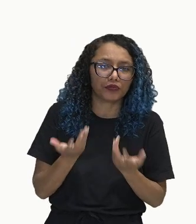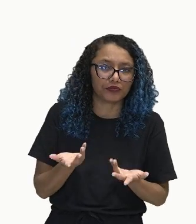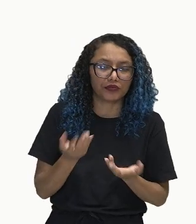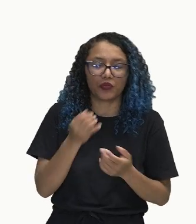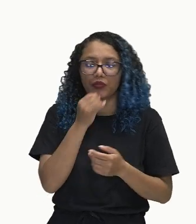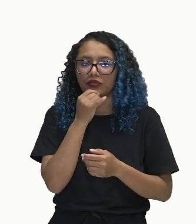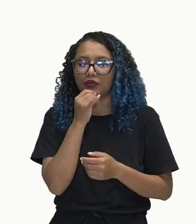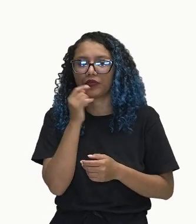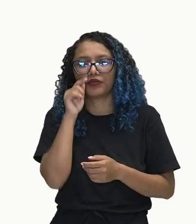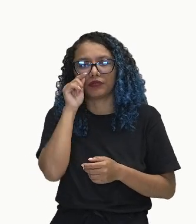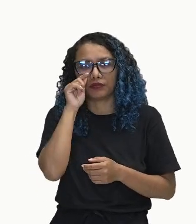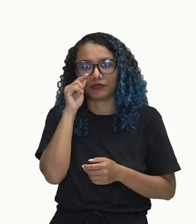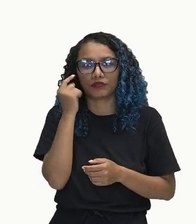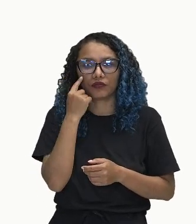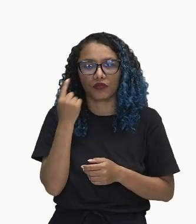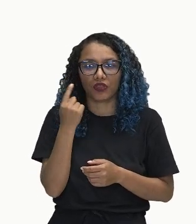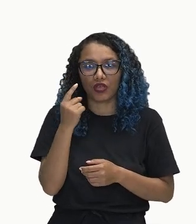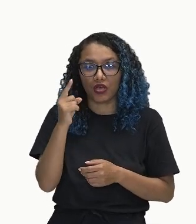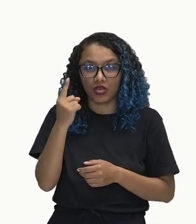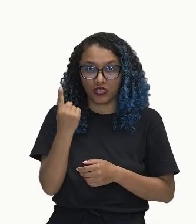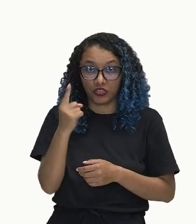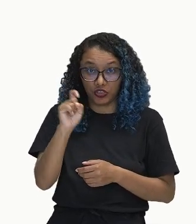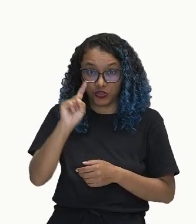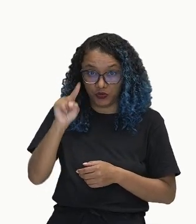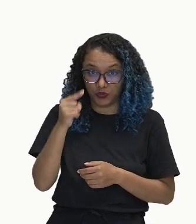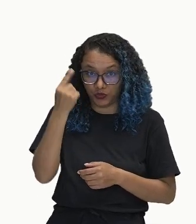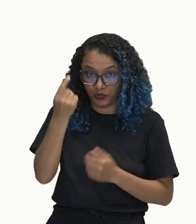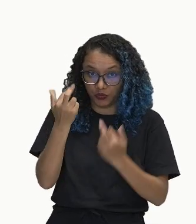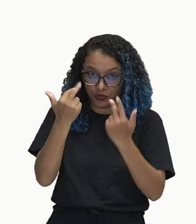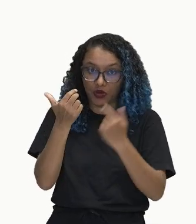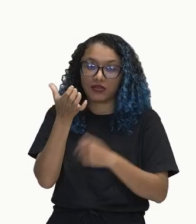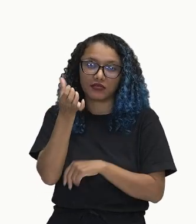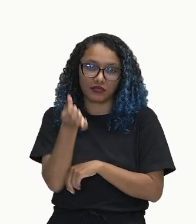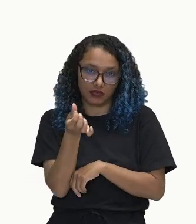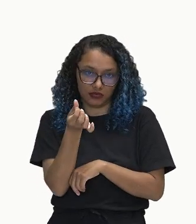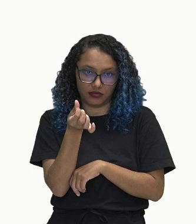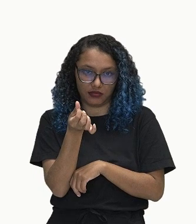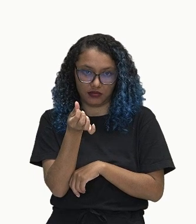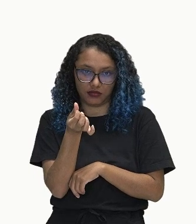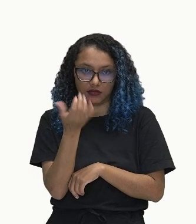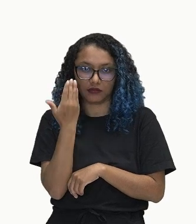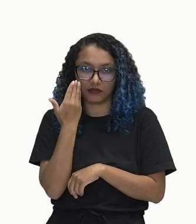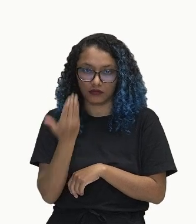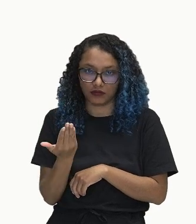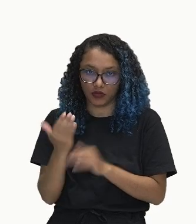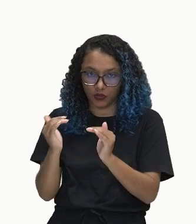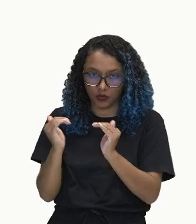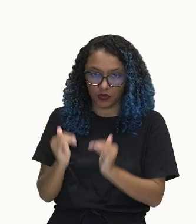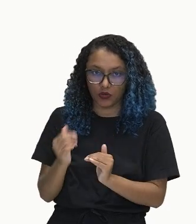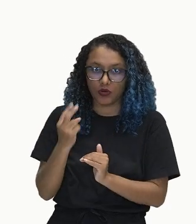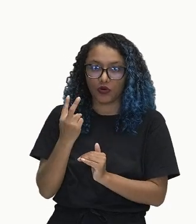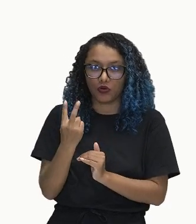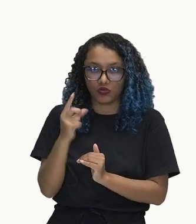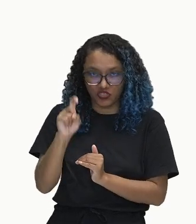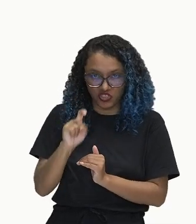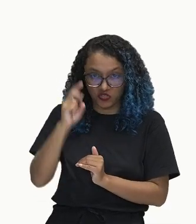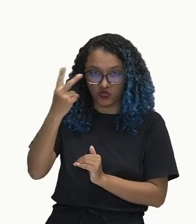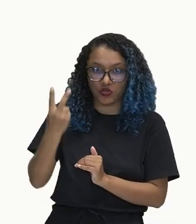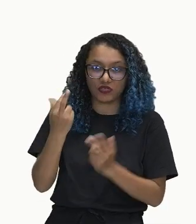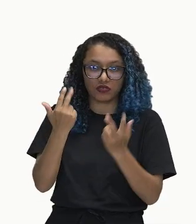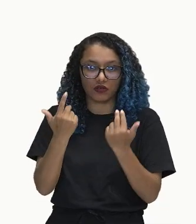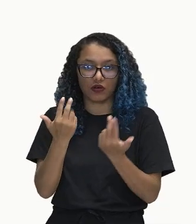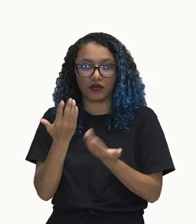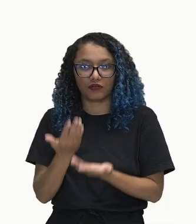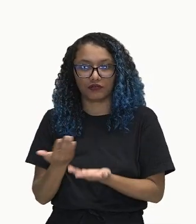que o x' é igual a 6 e o x duas linhas é igual